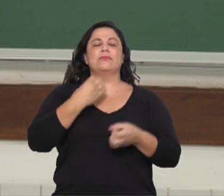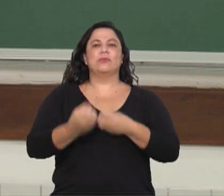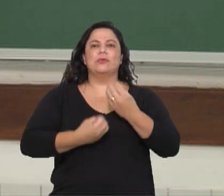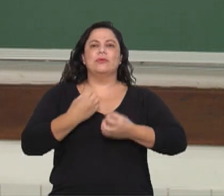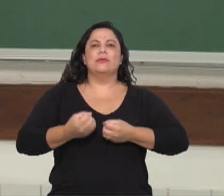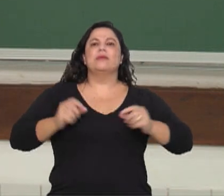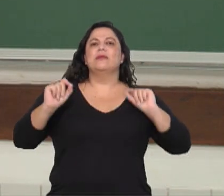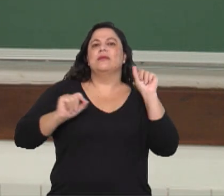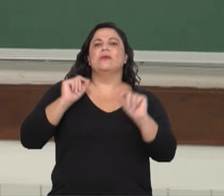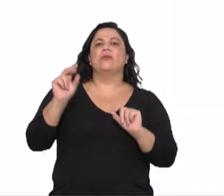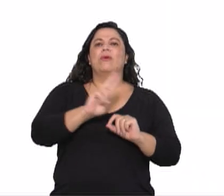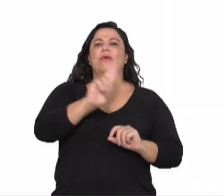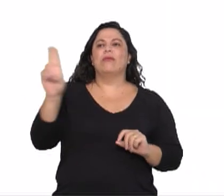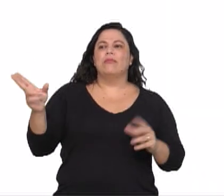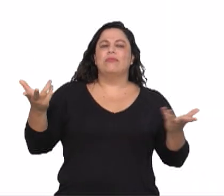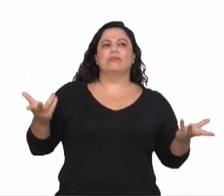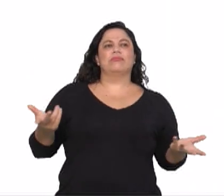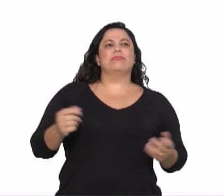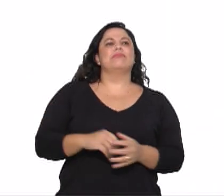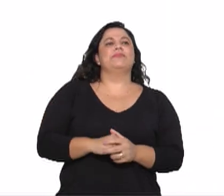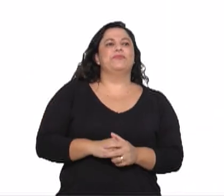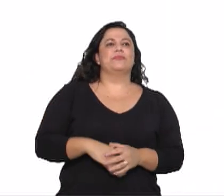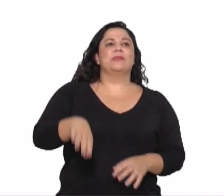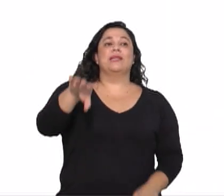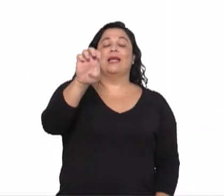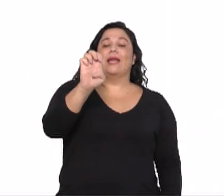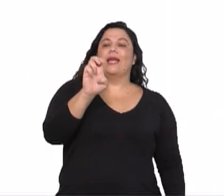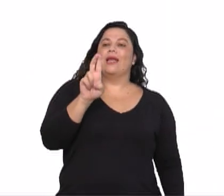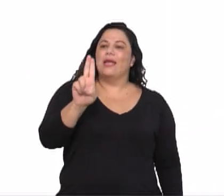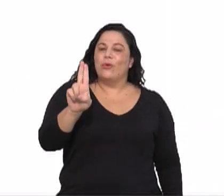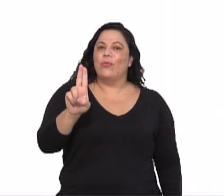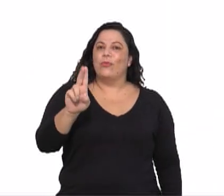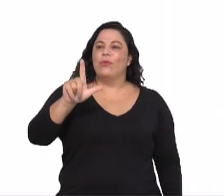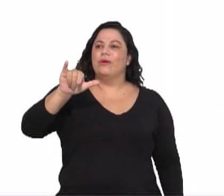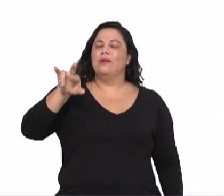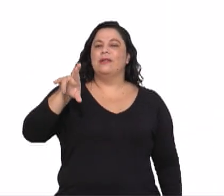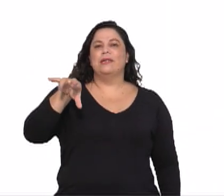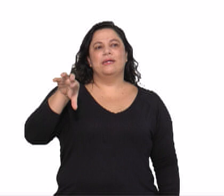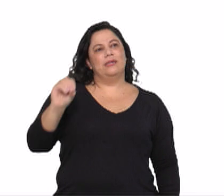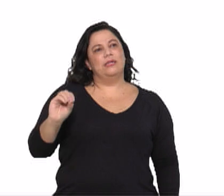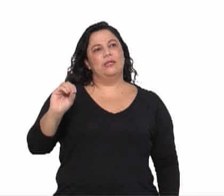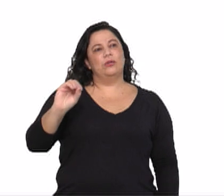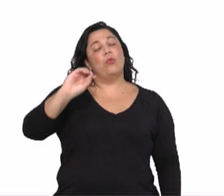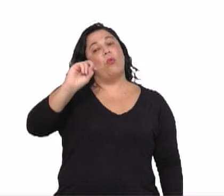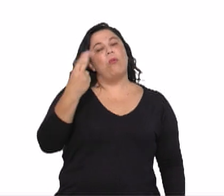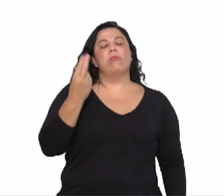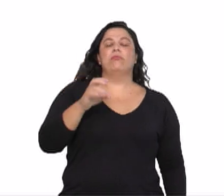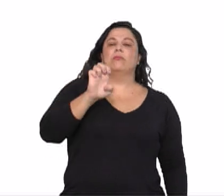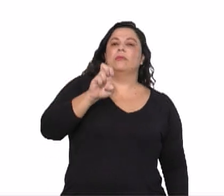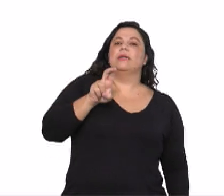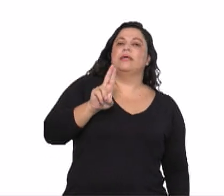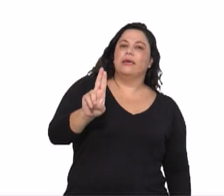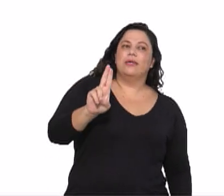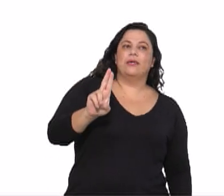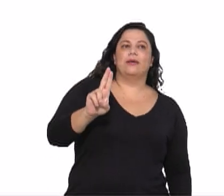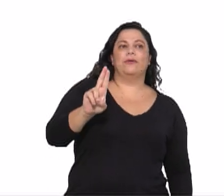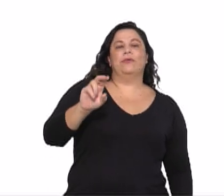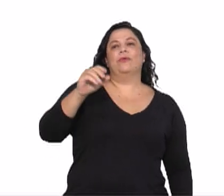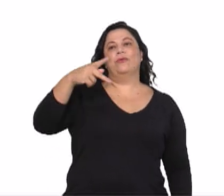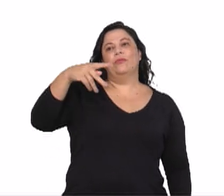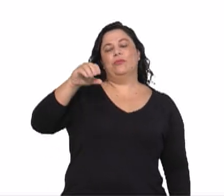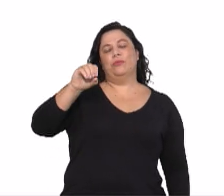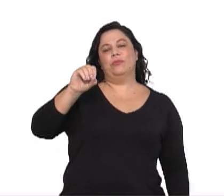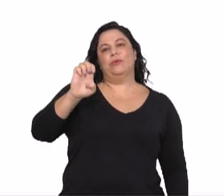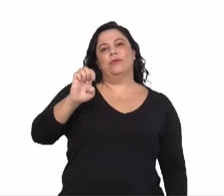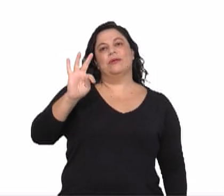Nós chamamos de eu lírico ou eu poético. Em alguns casos vocês vão encontrar o eu lírico, em outros casos